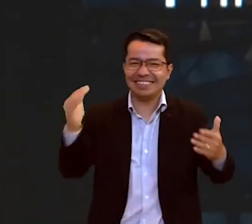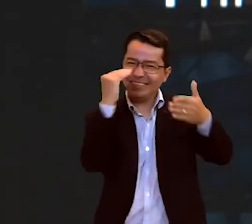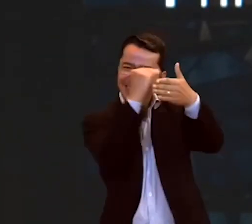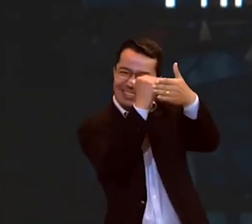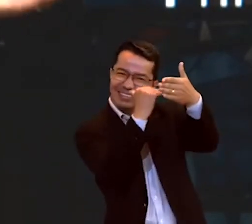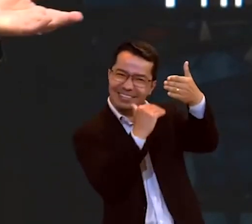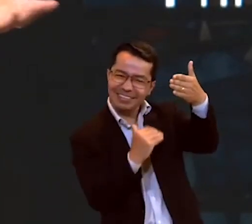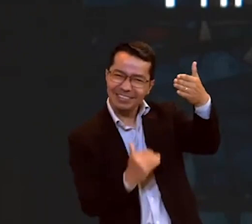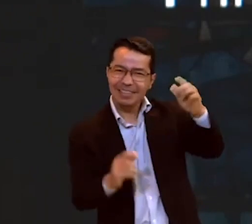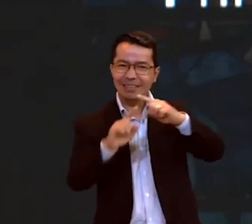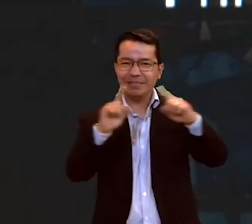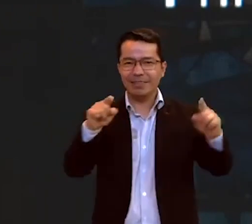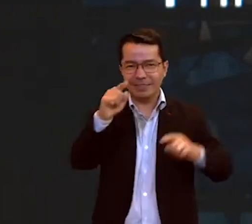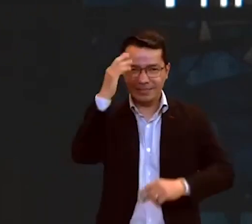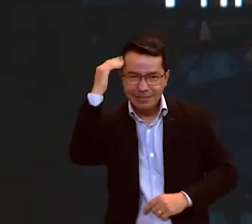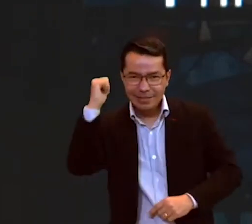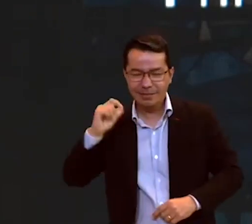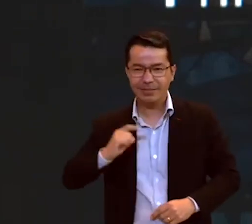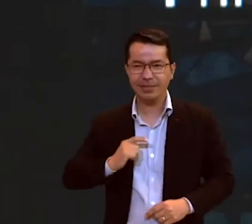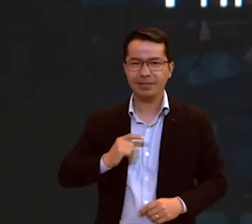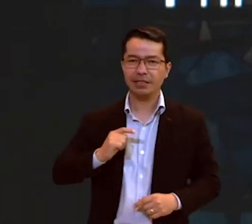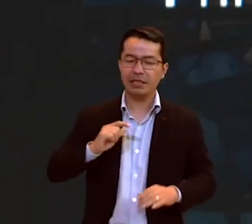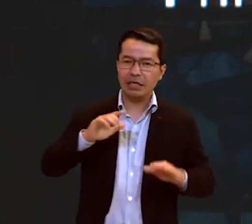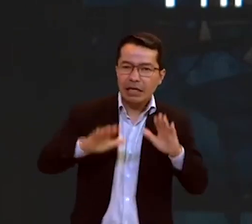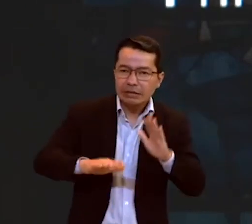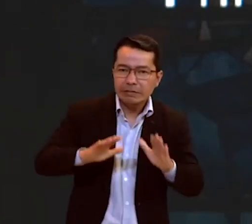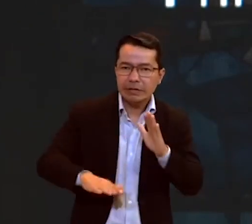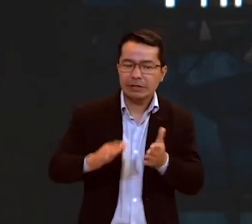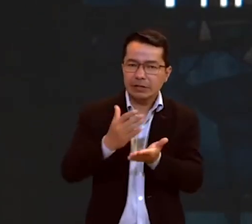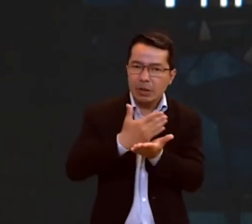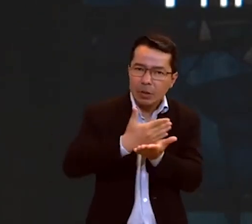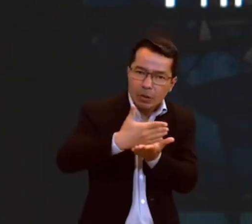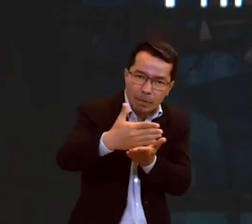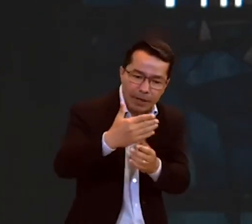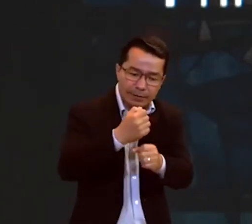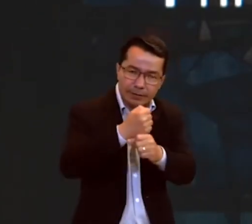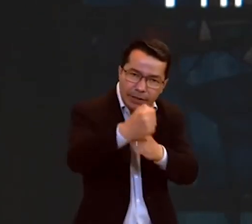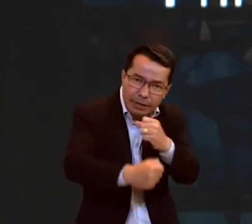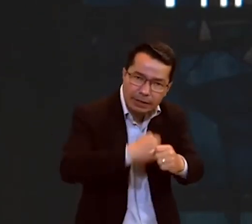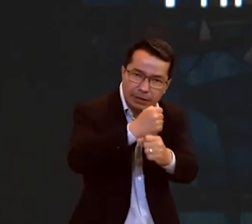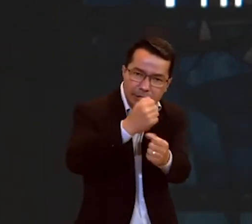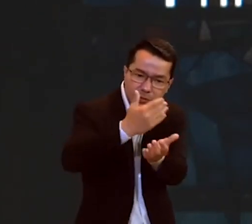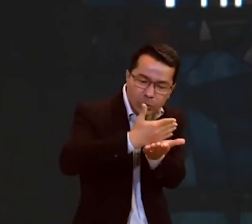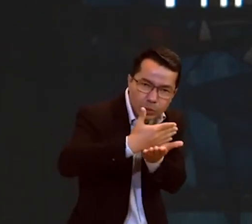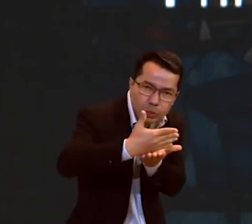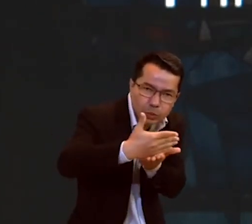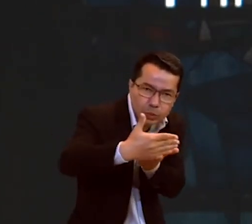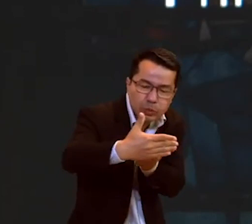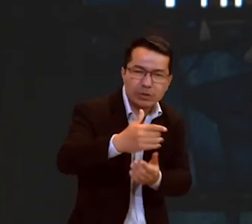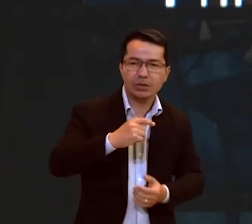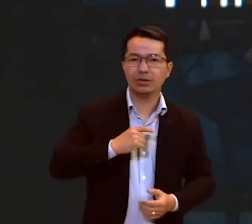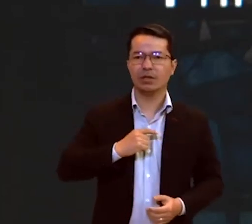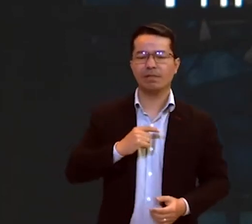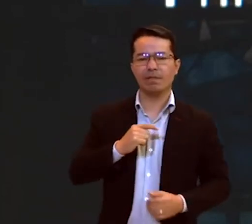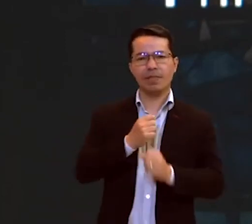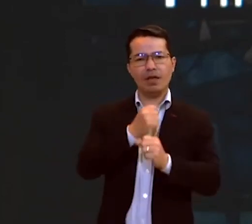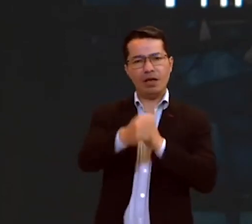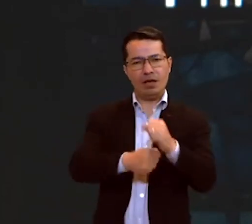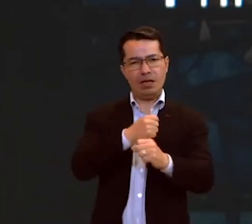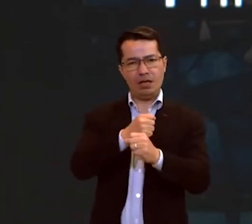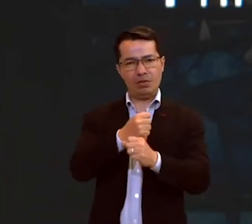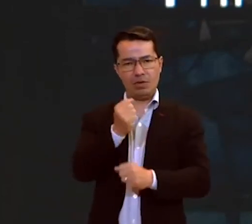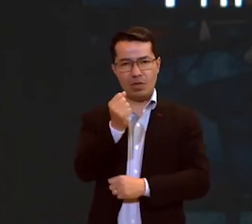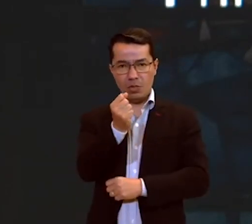a gente, às vezes, começa o ano, e por mais que o ano seja novo, às vezes os